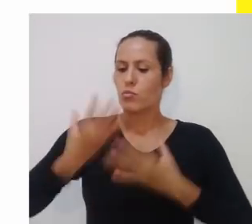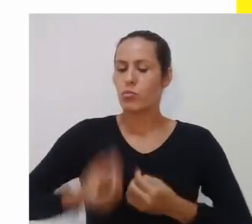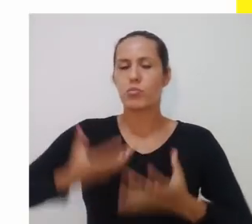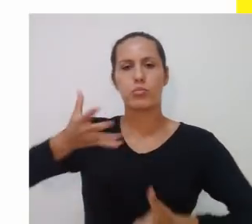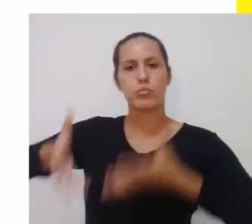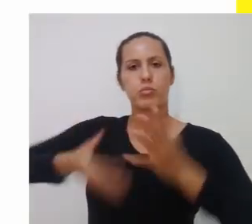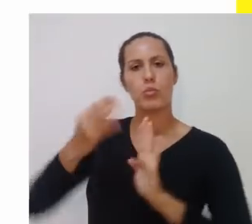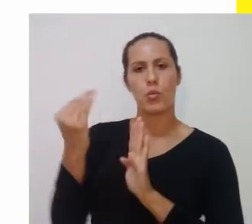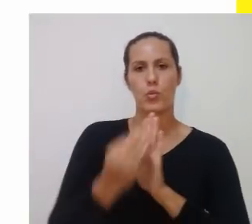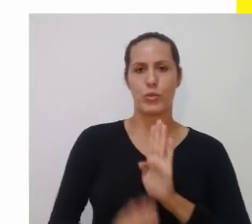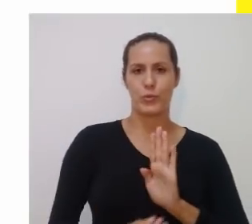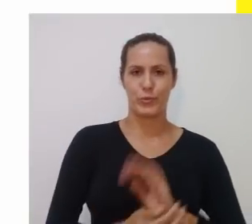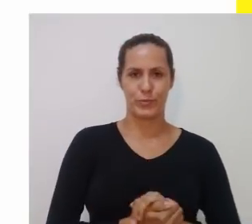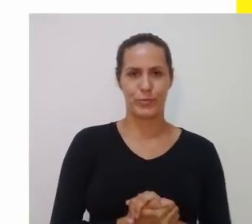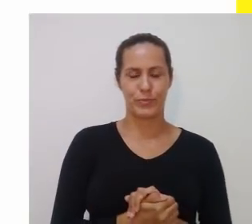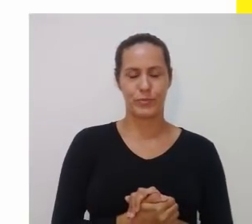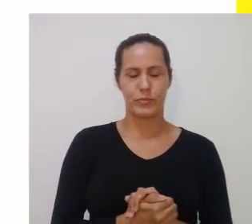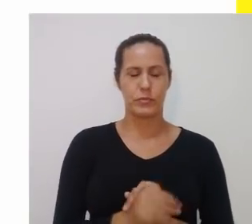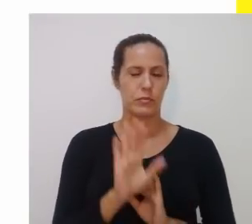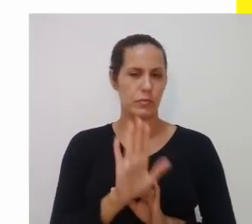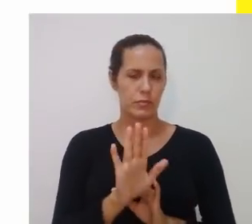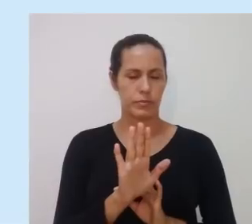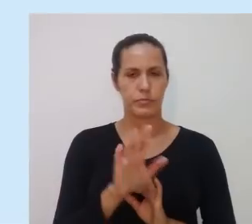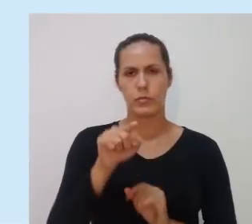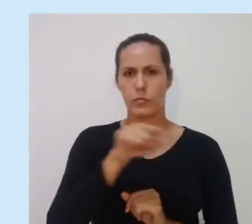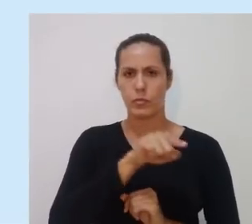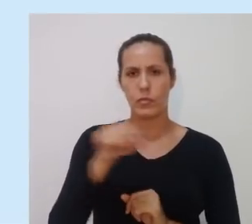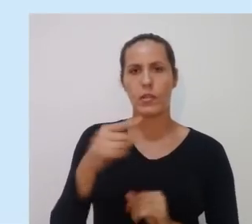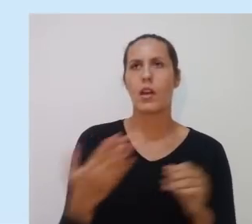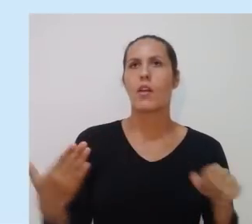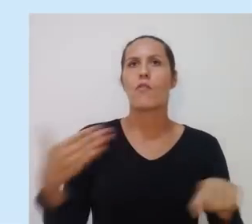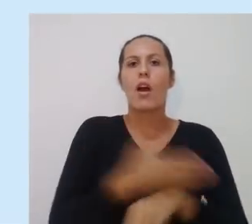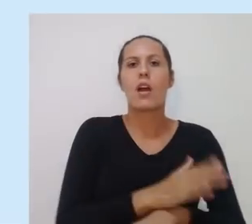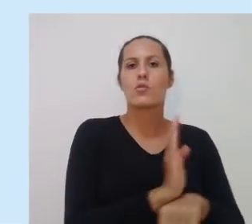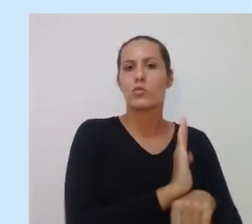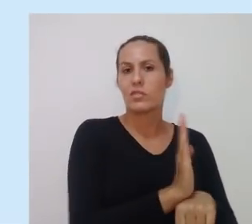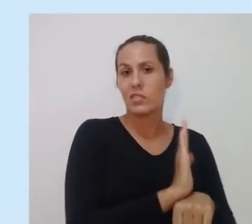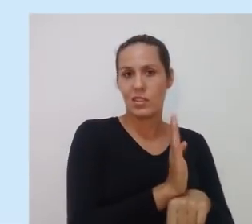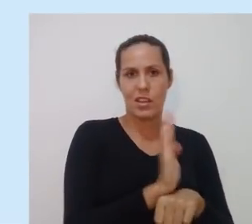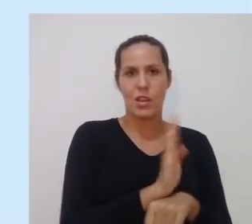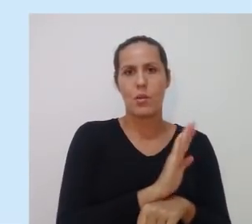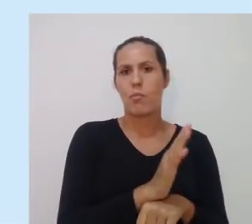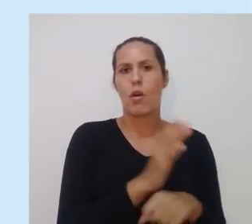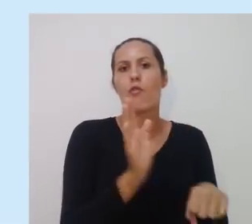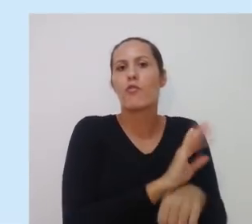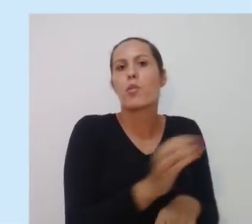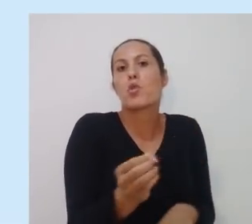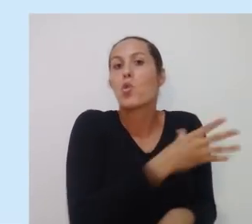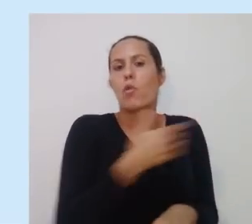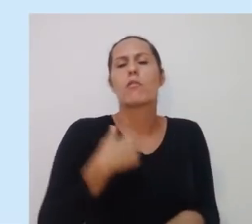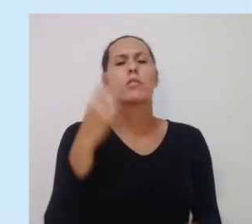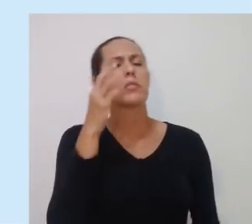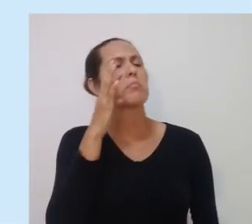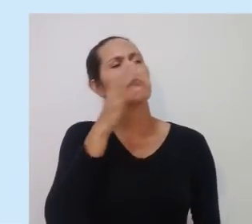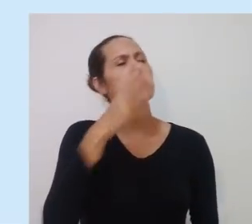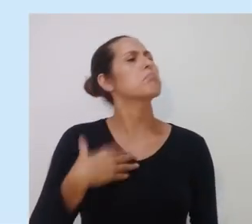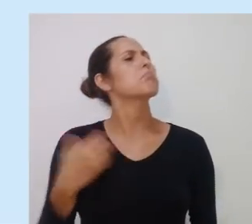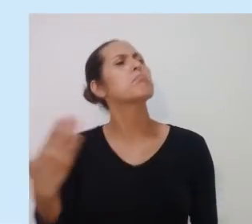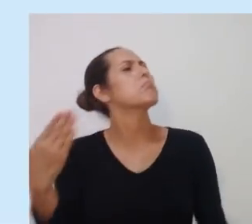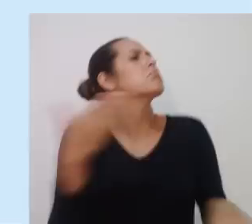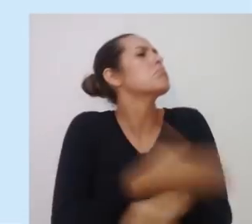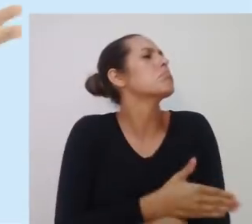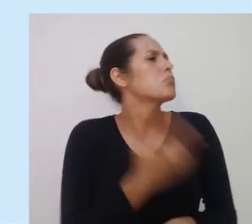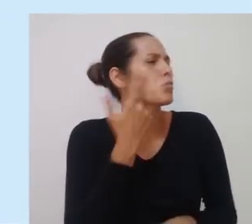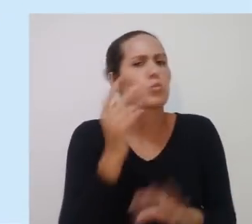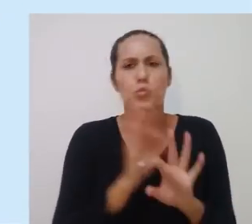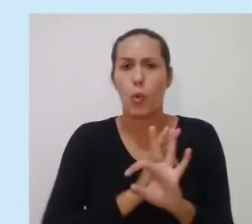a produtor de conteúdo. Vem comigo aqui. Presta atenção. Você vai ao cinema para o lançamento de um